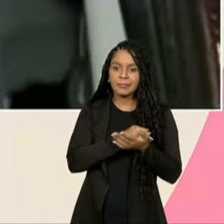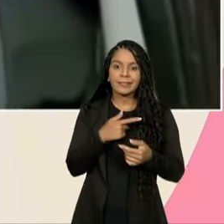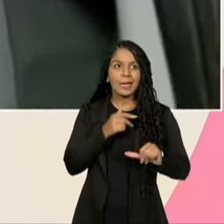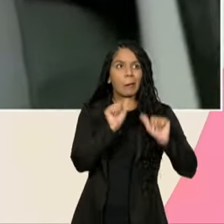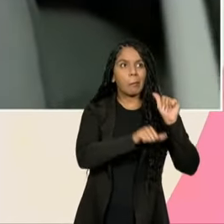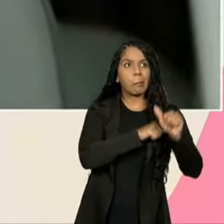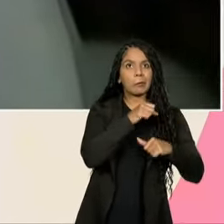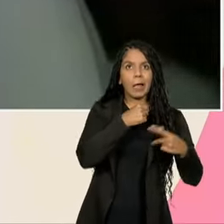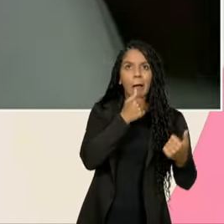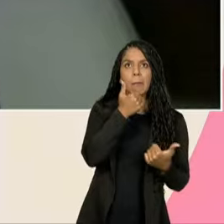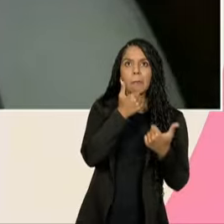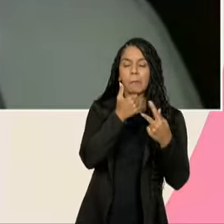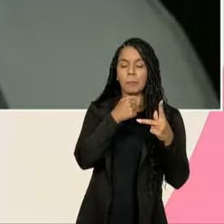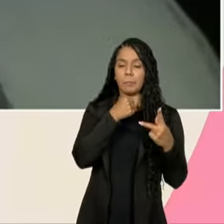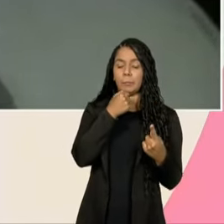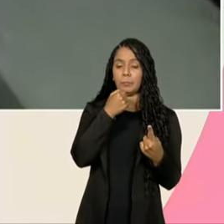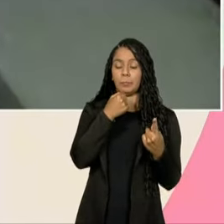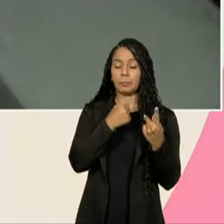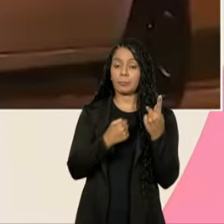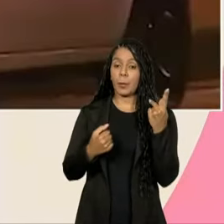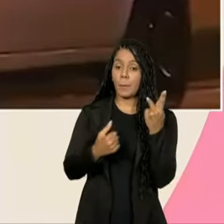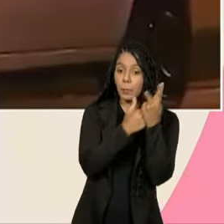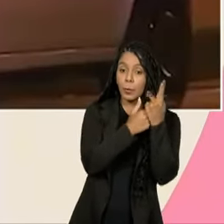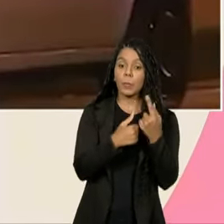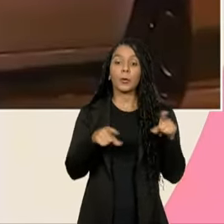delegado, mudar as pessoas, fica bem difícil corrigir o problema.